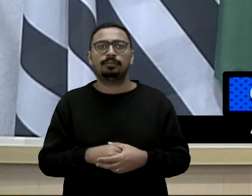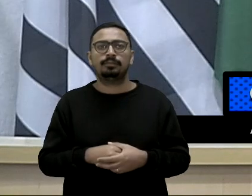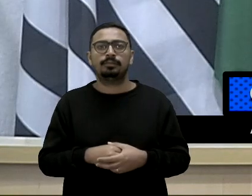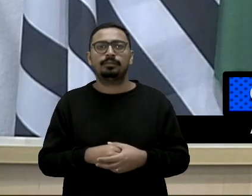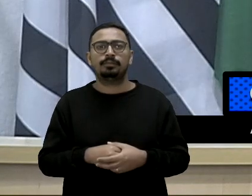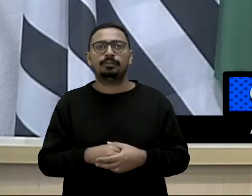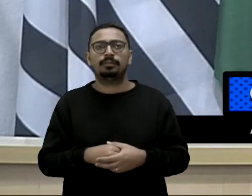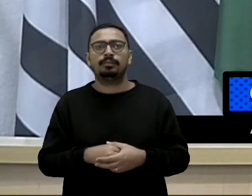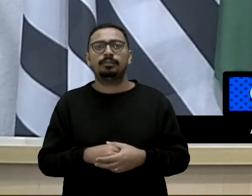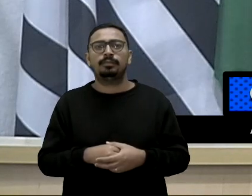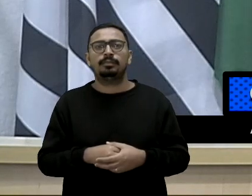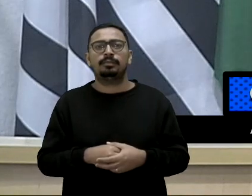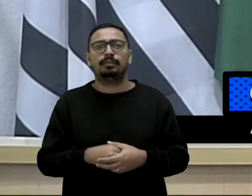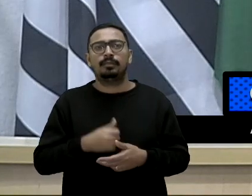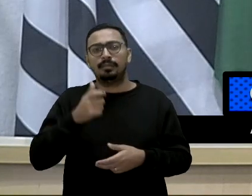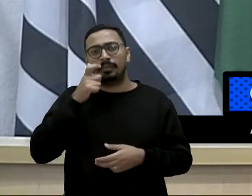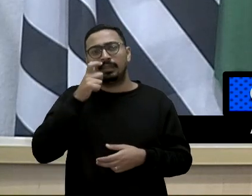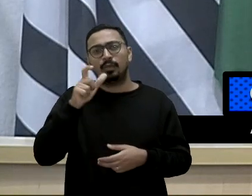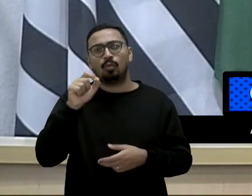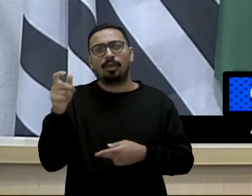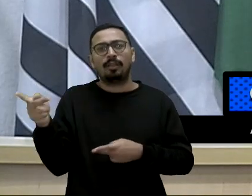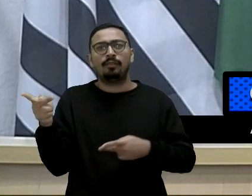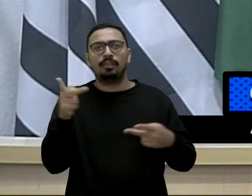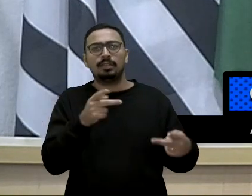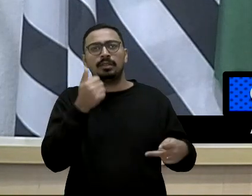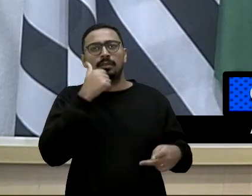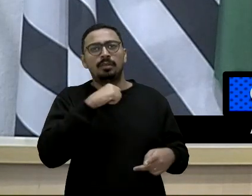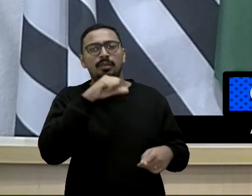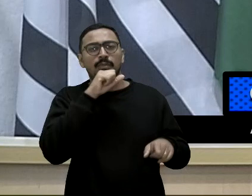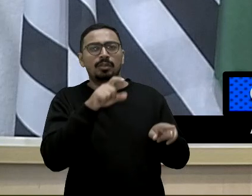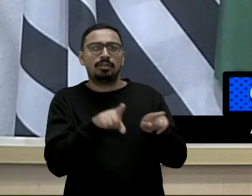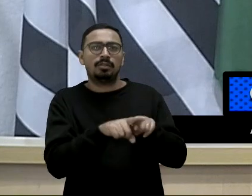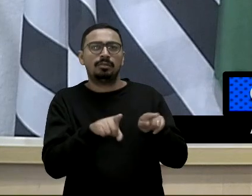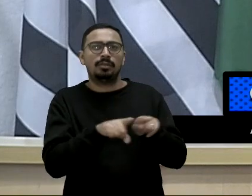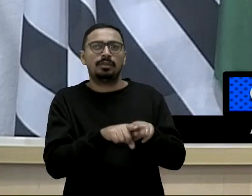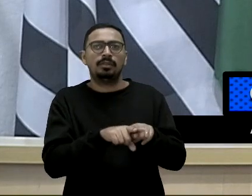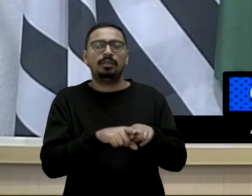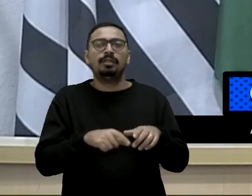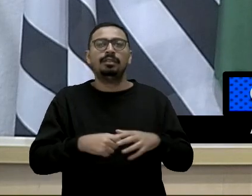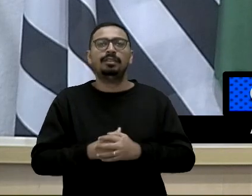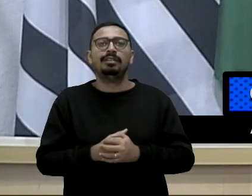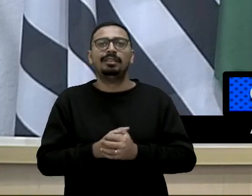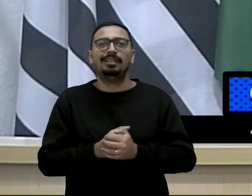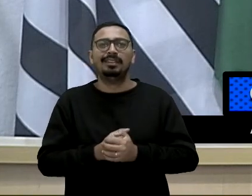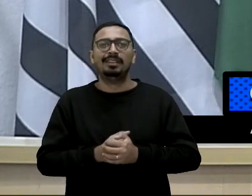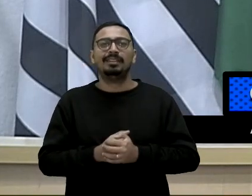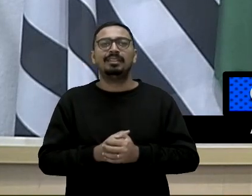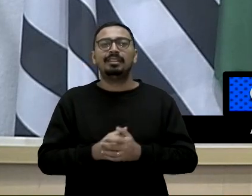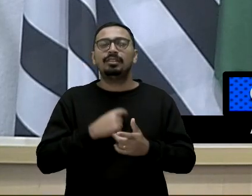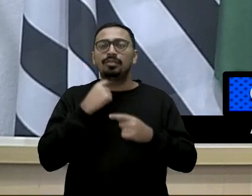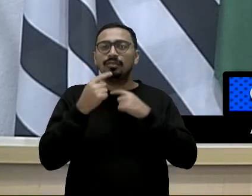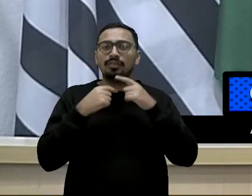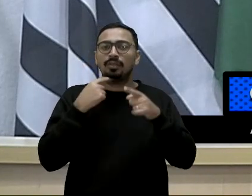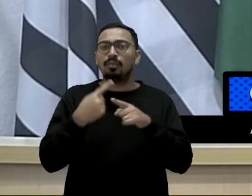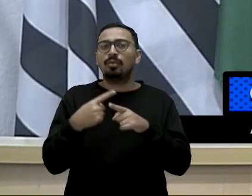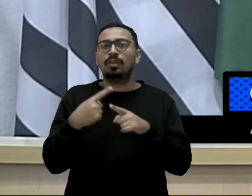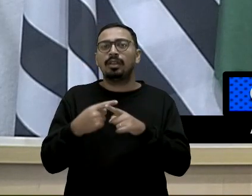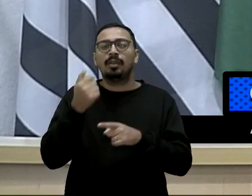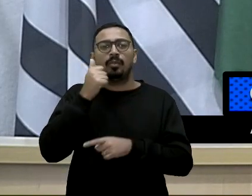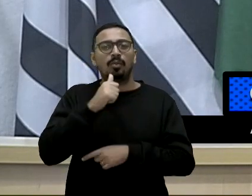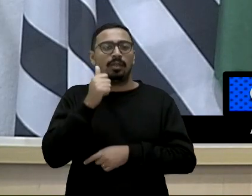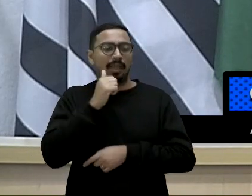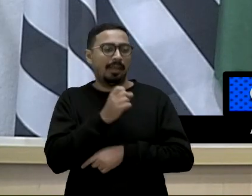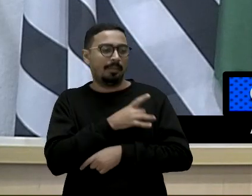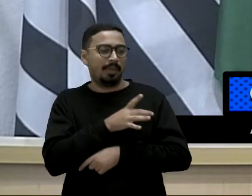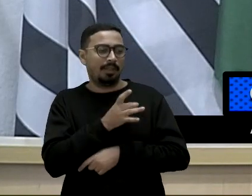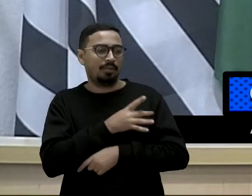interessante fazer as visitas para as mães e tirar essas dúvidas, porque mulher tem medo de perguntar